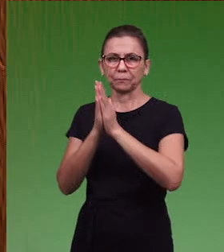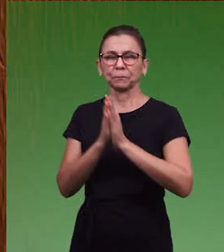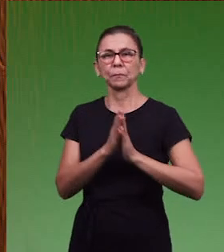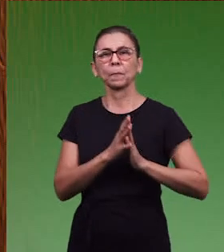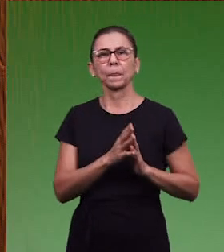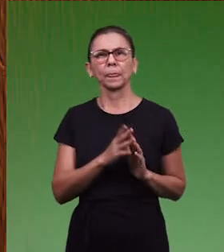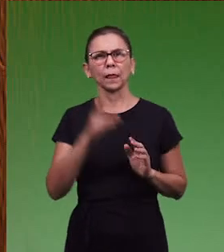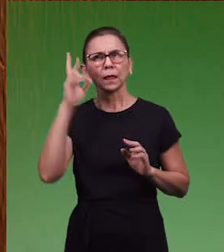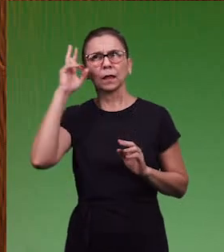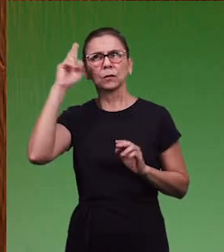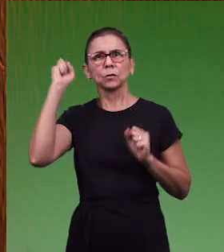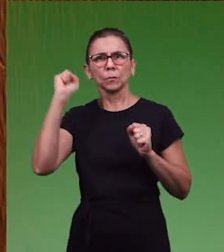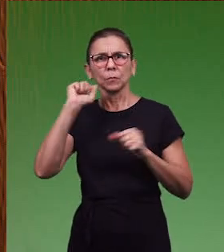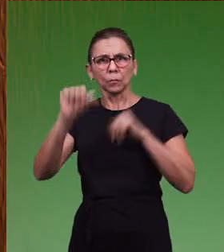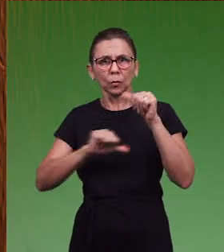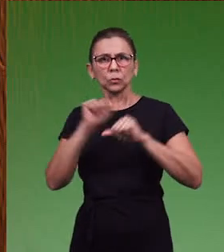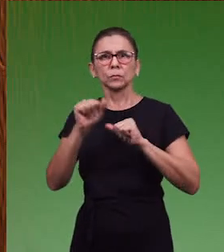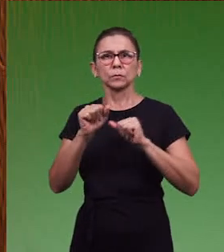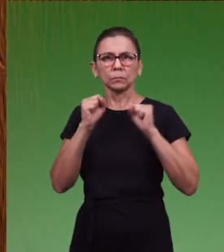pode fazer tudo diferente? Pode.